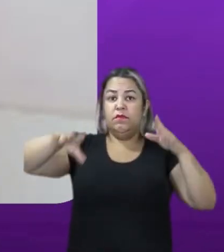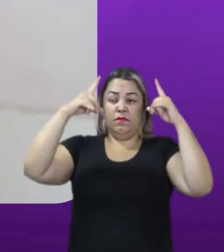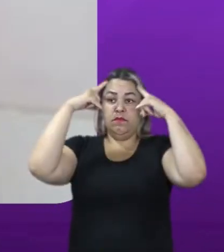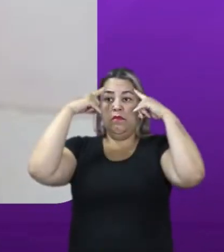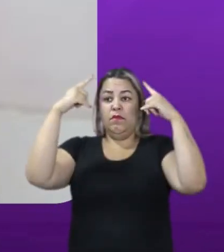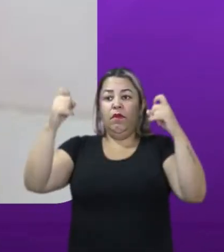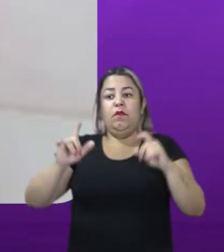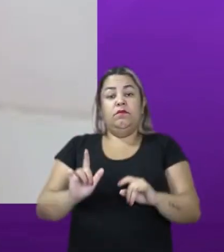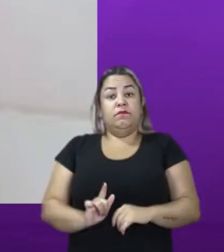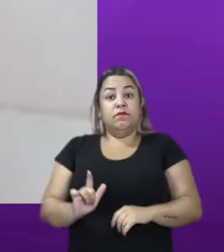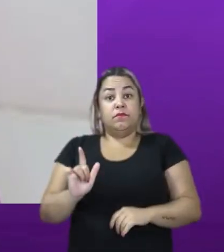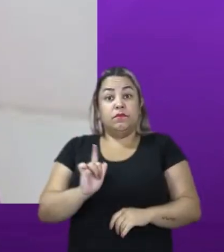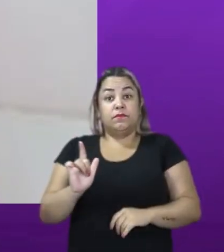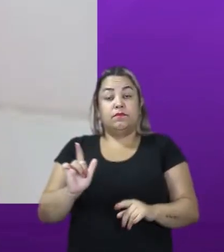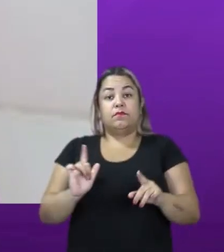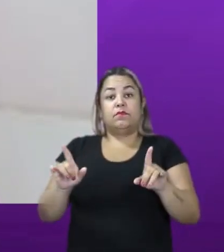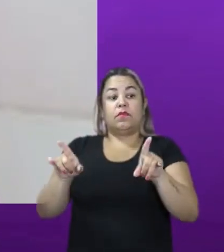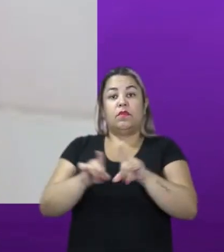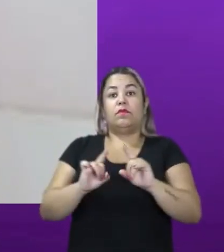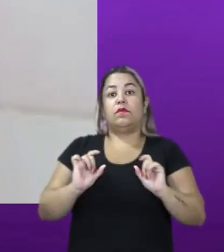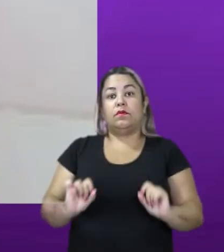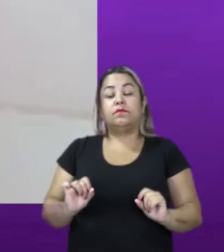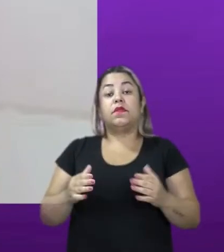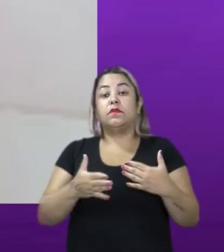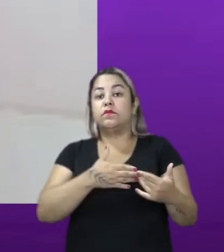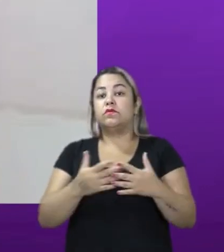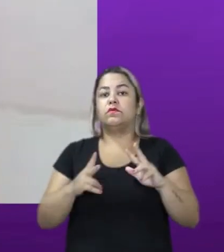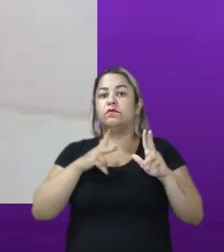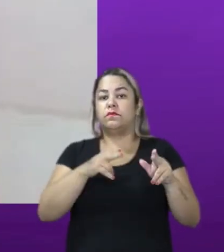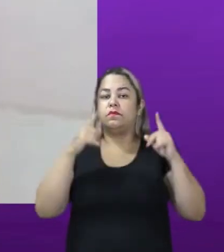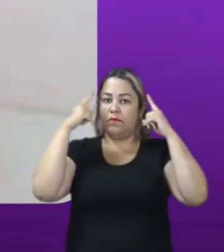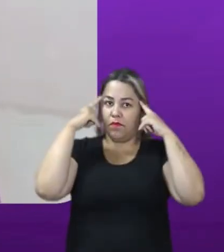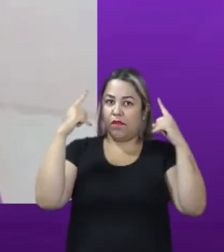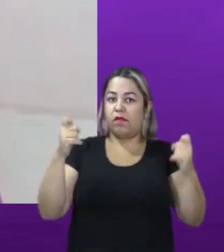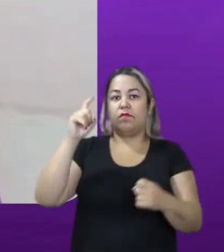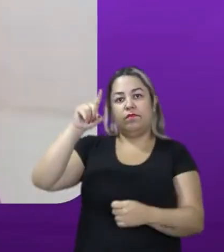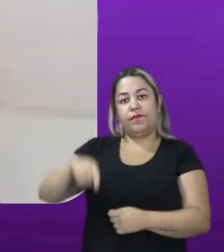gente passa, chegando até a calar de uma forma mais violenta, que é o